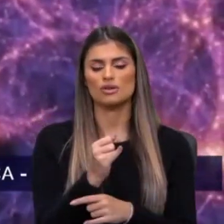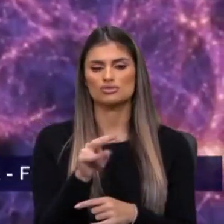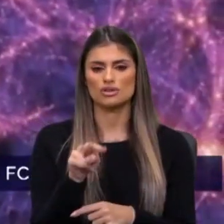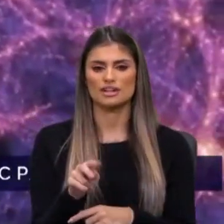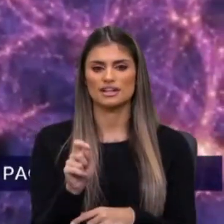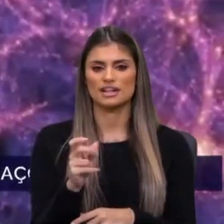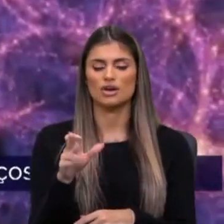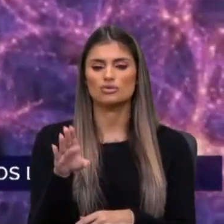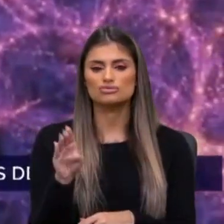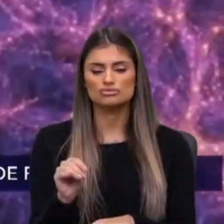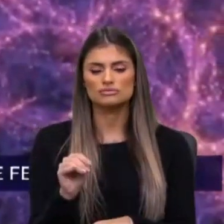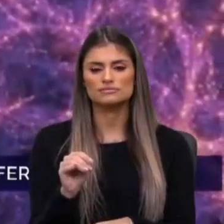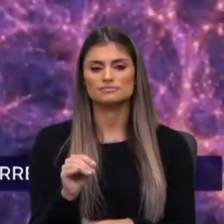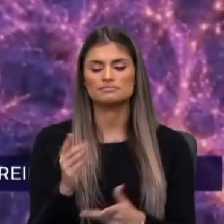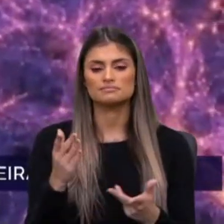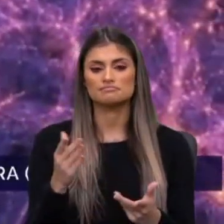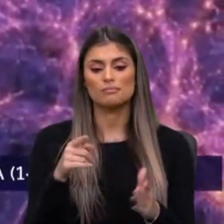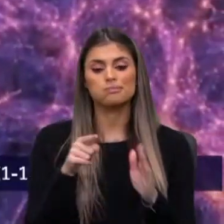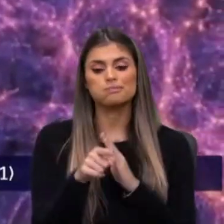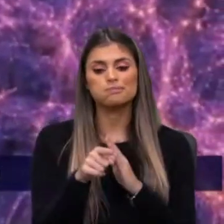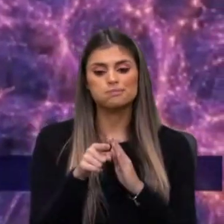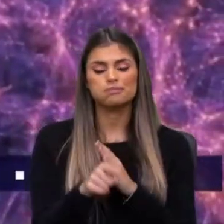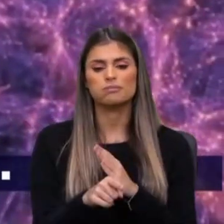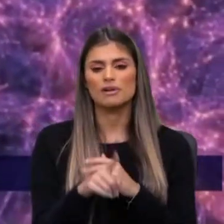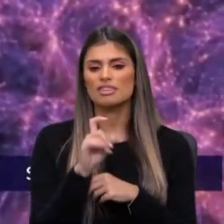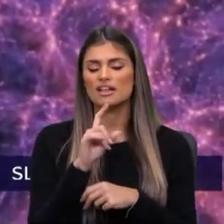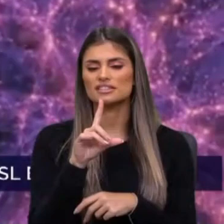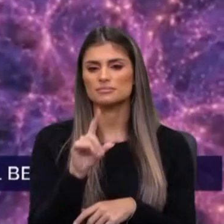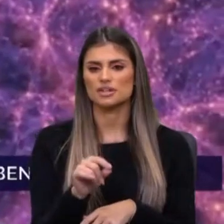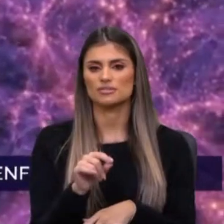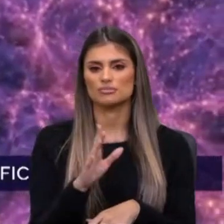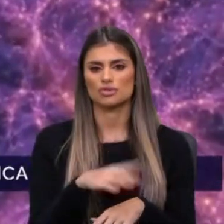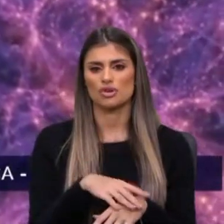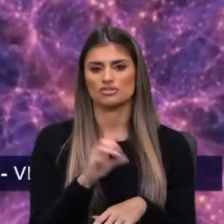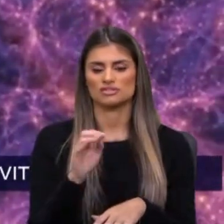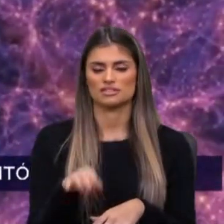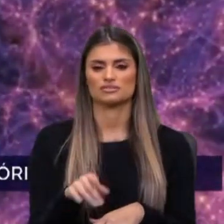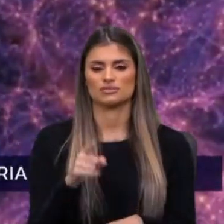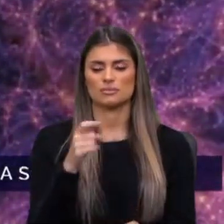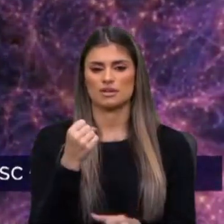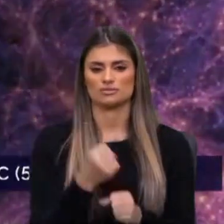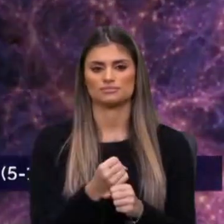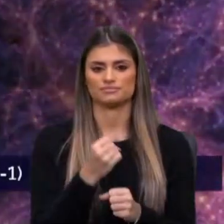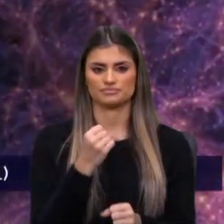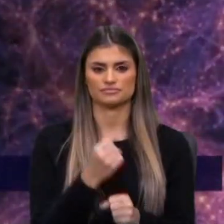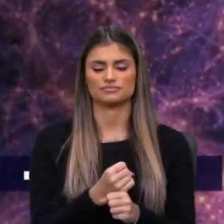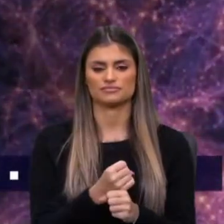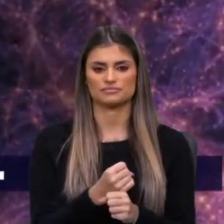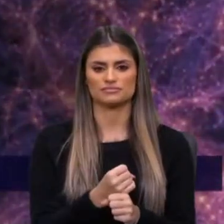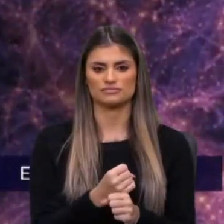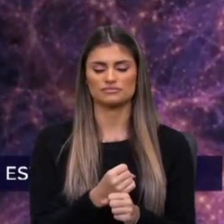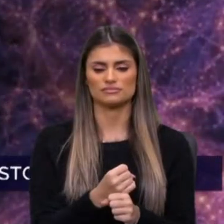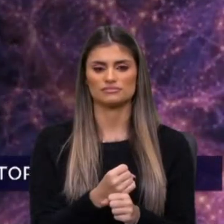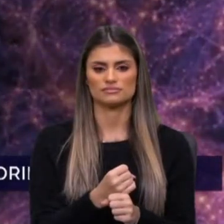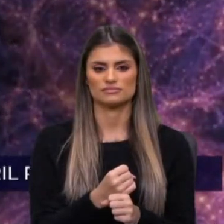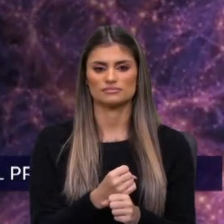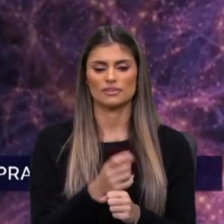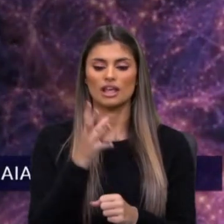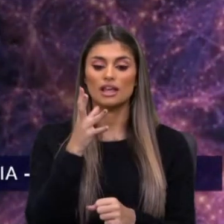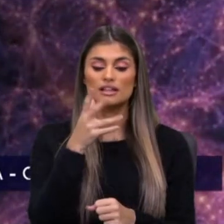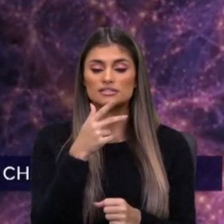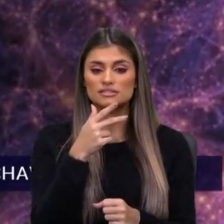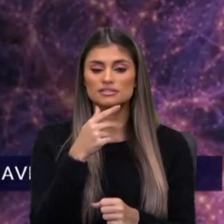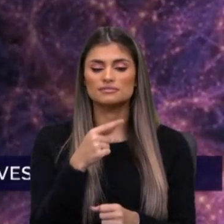supermaciços no seu interior e que, portanto, conseguiriam também, graças à sua atividade e aos seus jatos, aquecer o